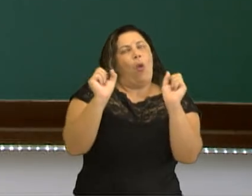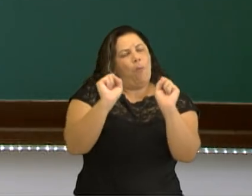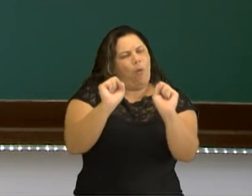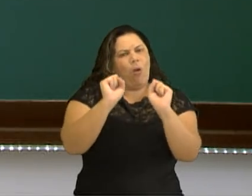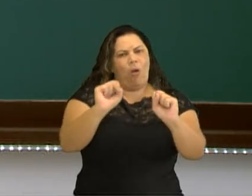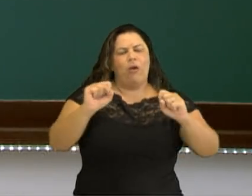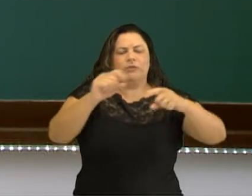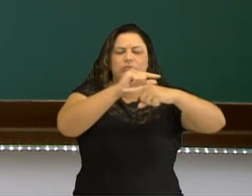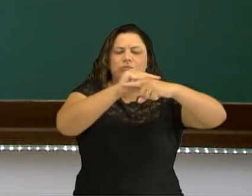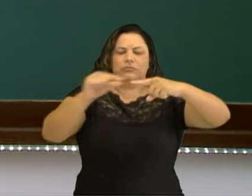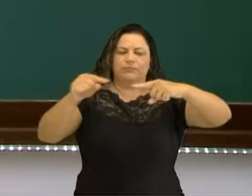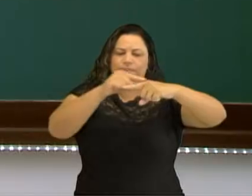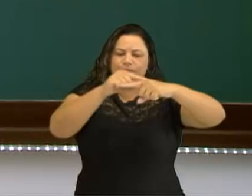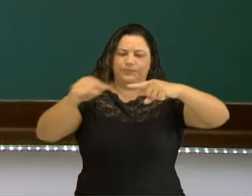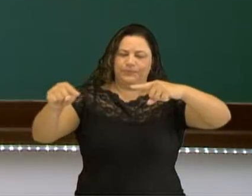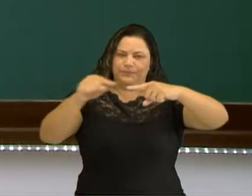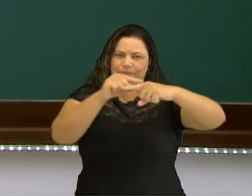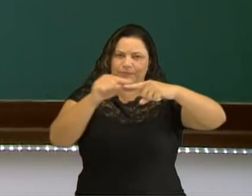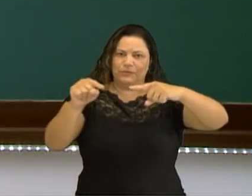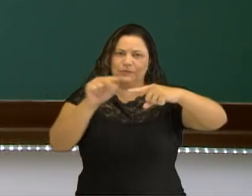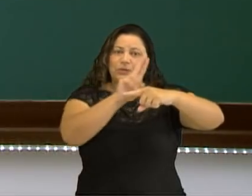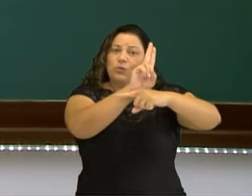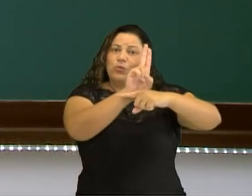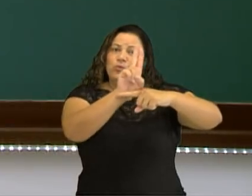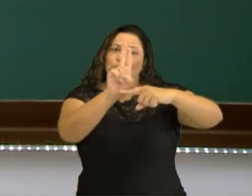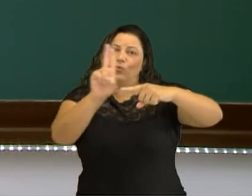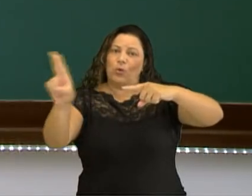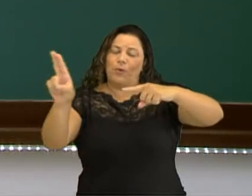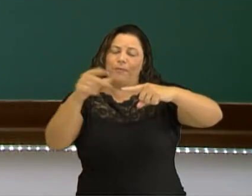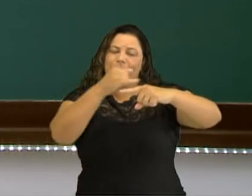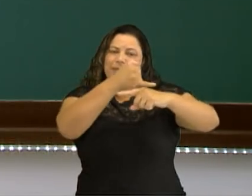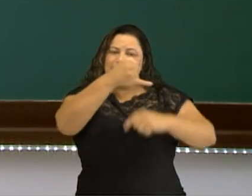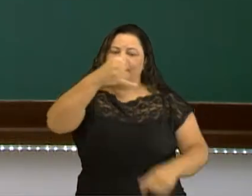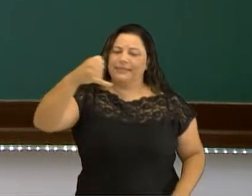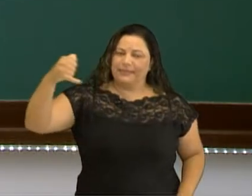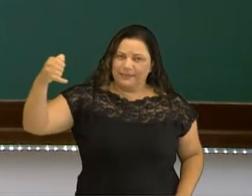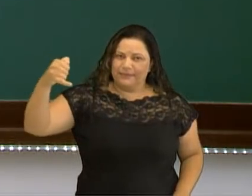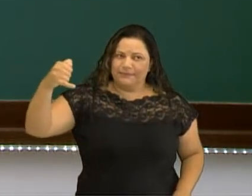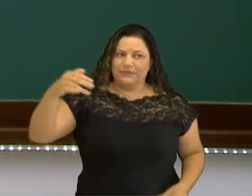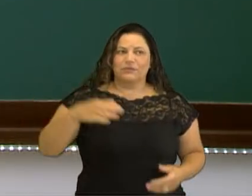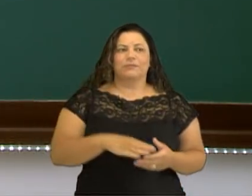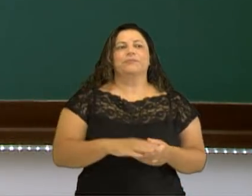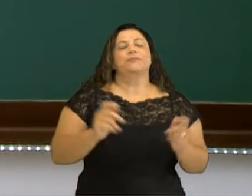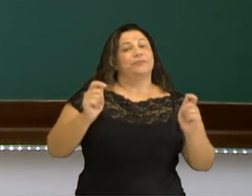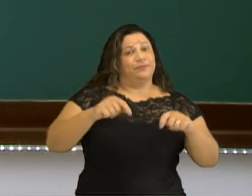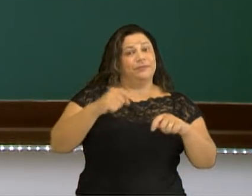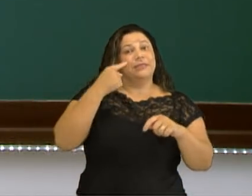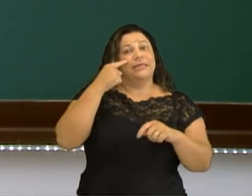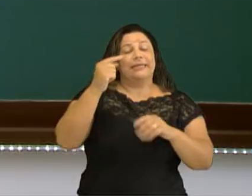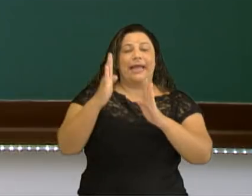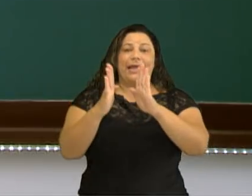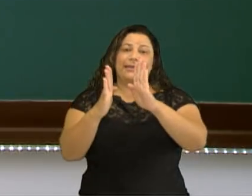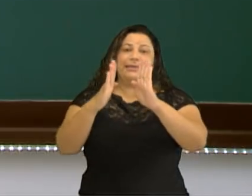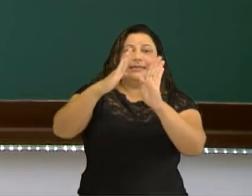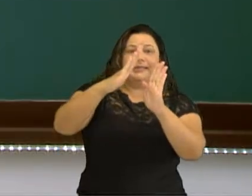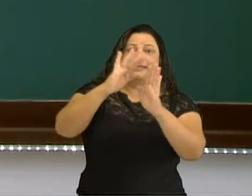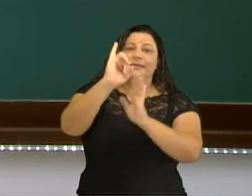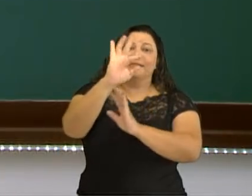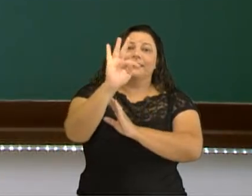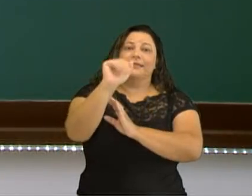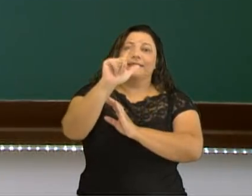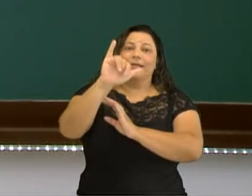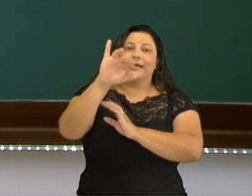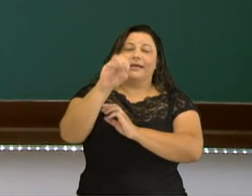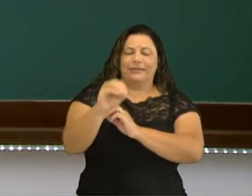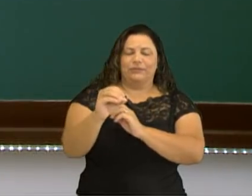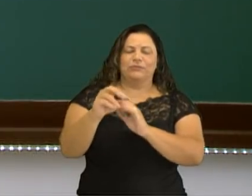do nome ou passar uma outra canetinha para deixar em negrito. Aqui a gente deixou ela em itálico. Então, bem